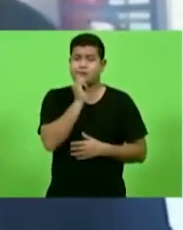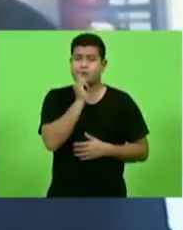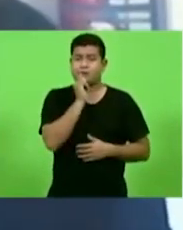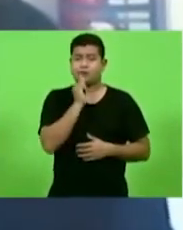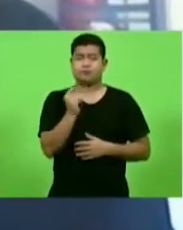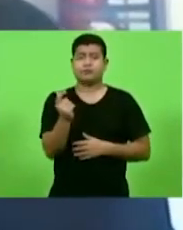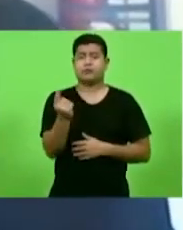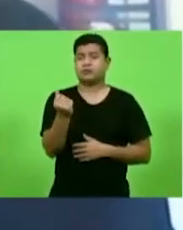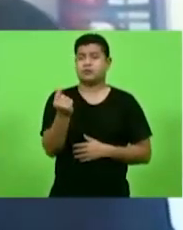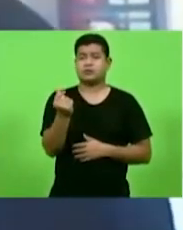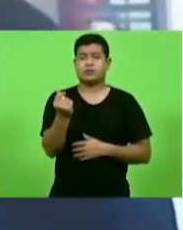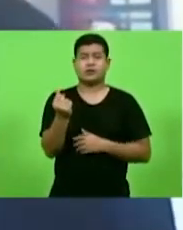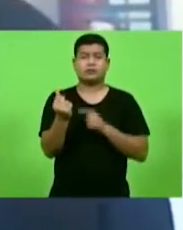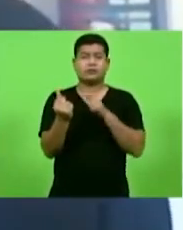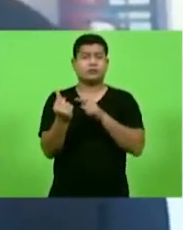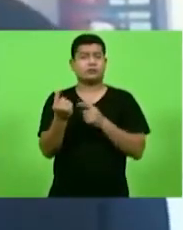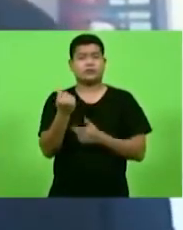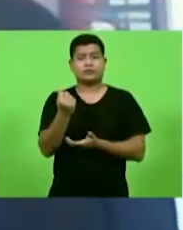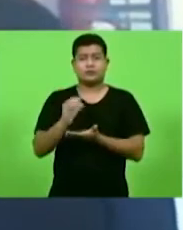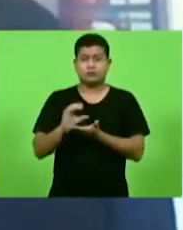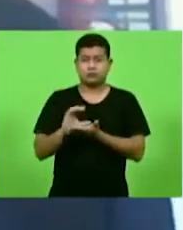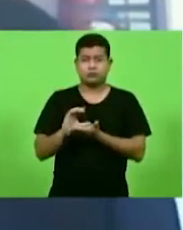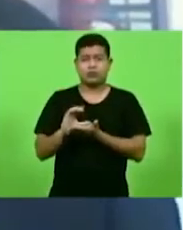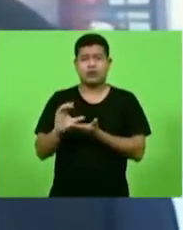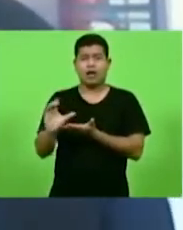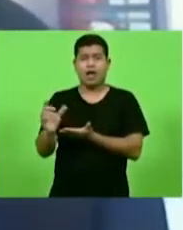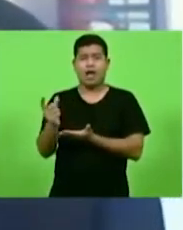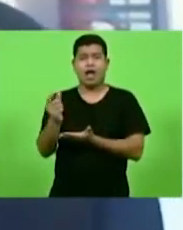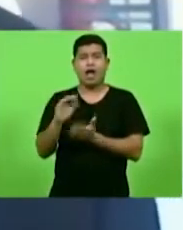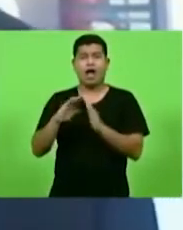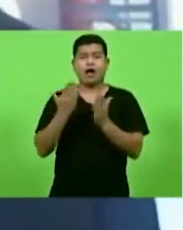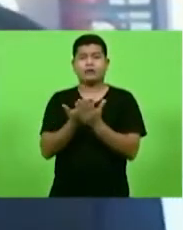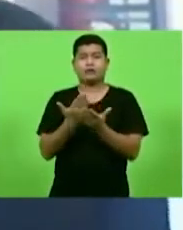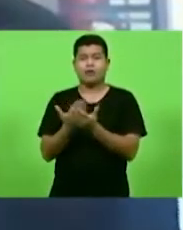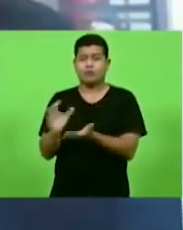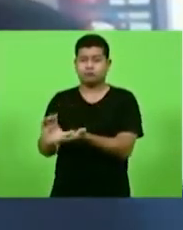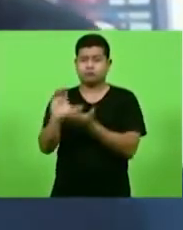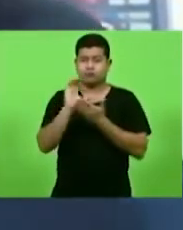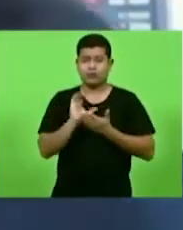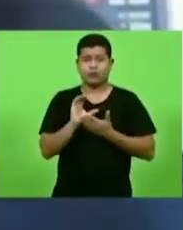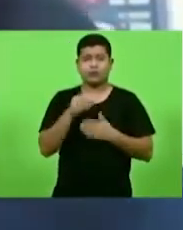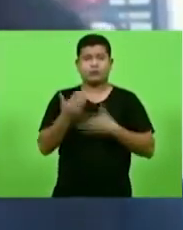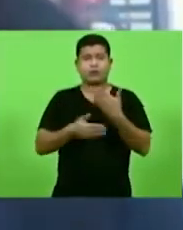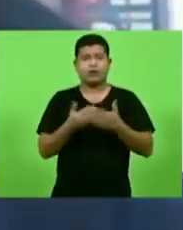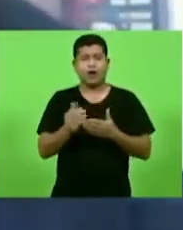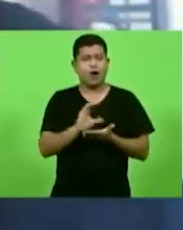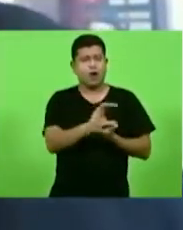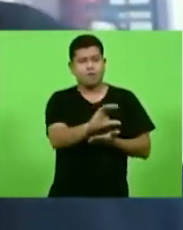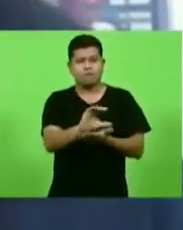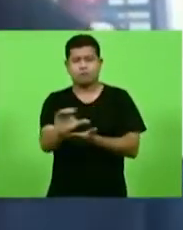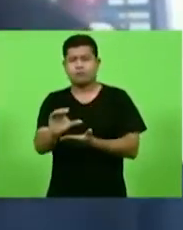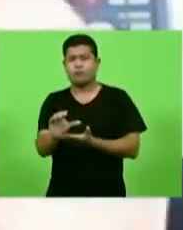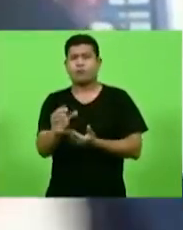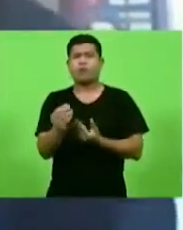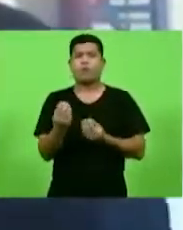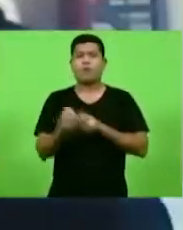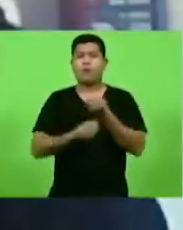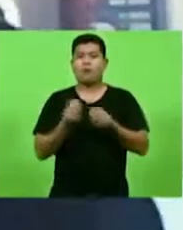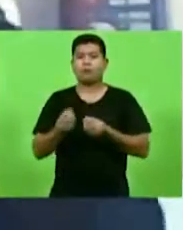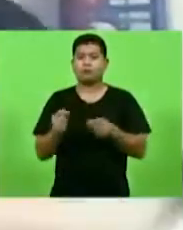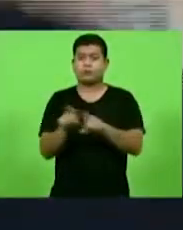dinheiro, certo? A que a escola recebe, aonde a escola investe, sobre as obras que precisam